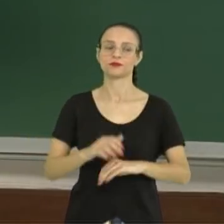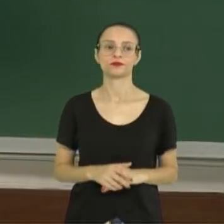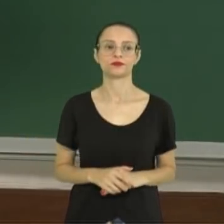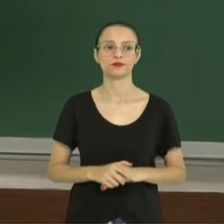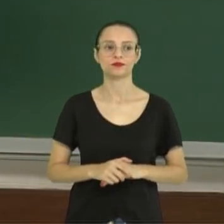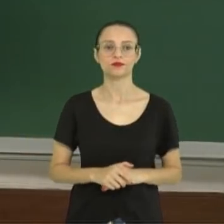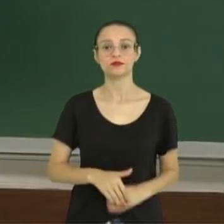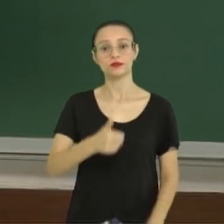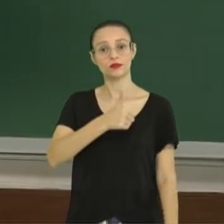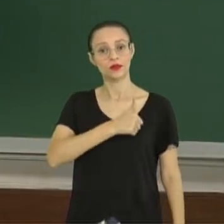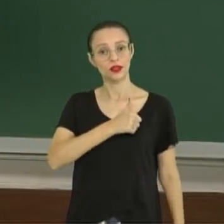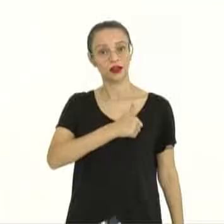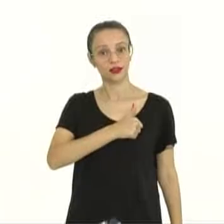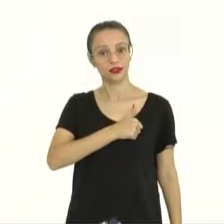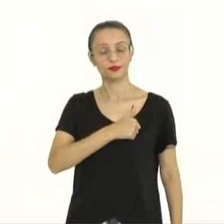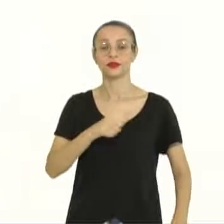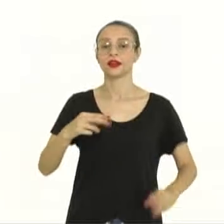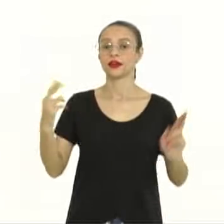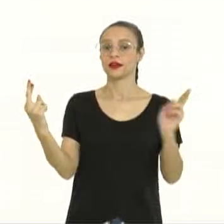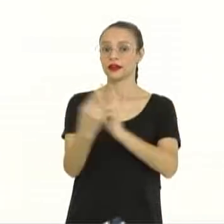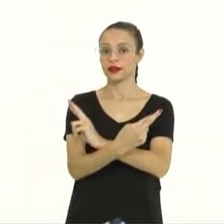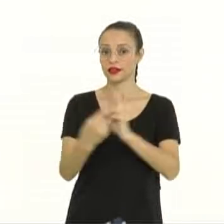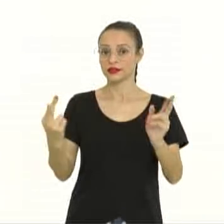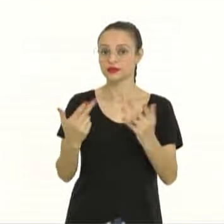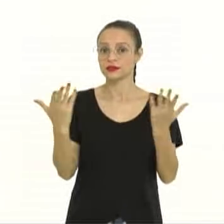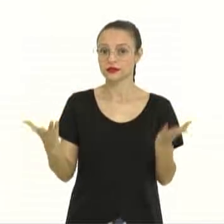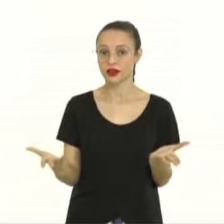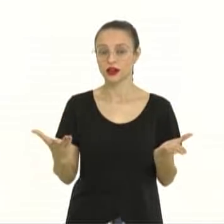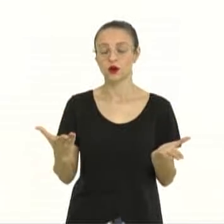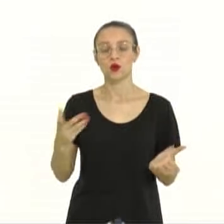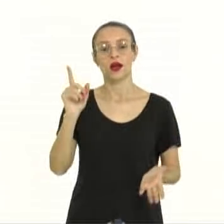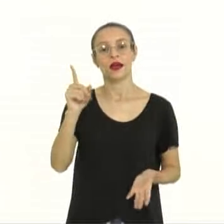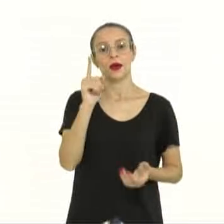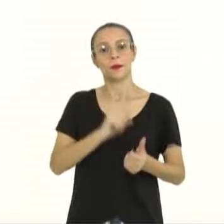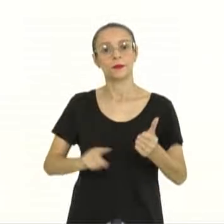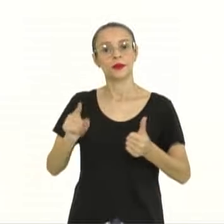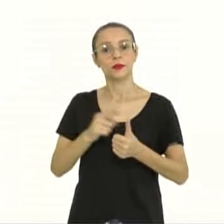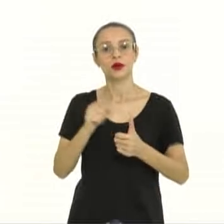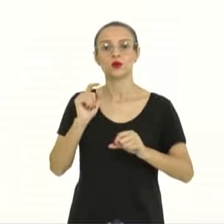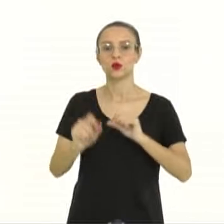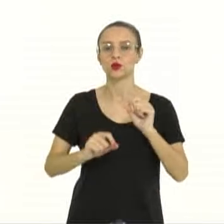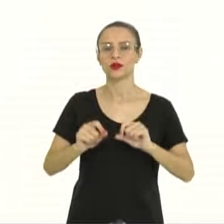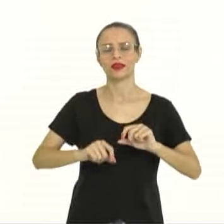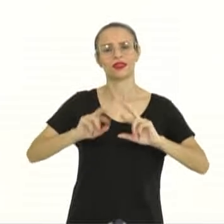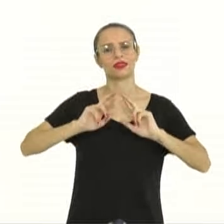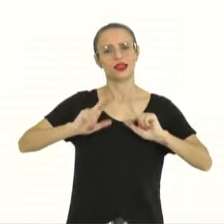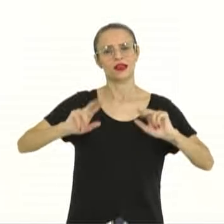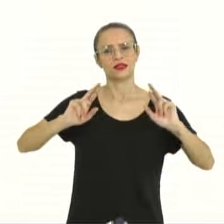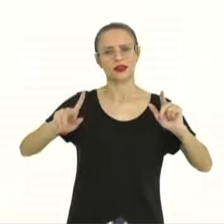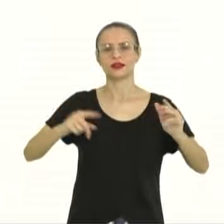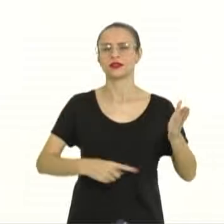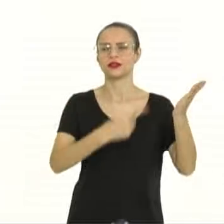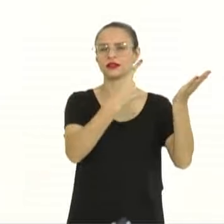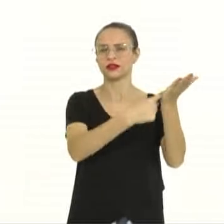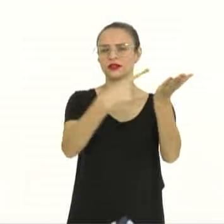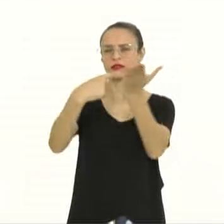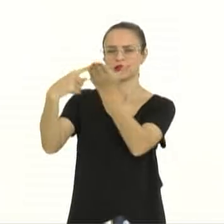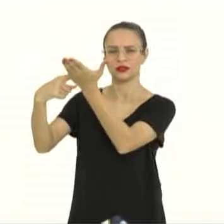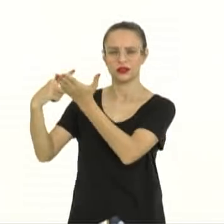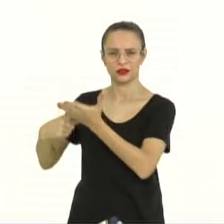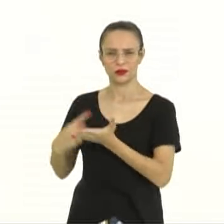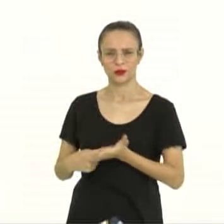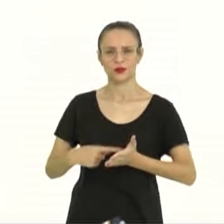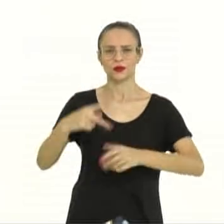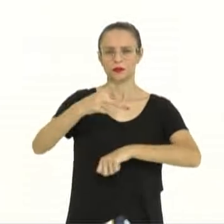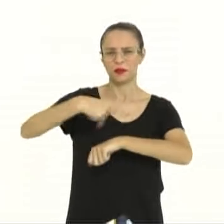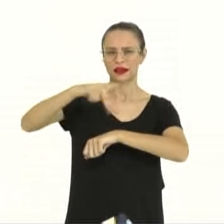Aí no Canadá, as relações do Canadá primariamente são multilaterais, eles têm acordos internacionais,